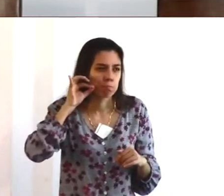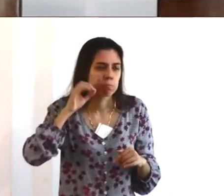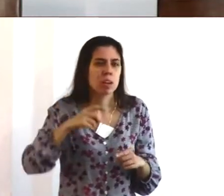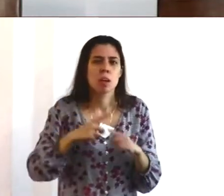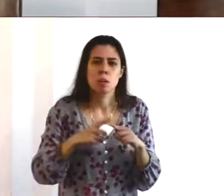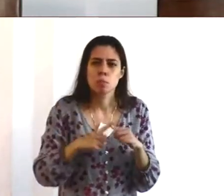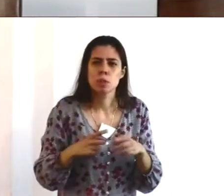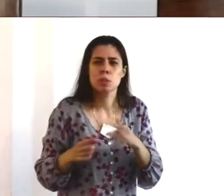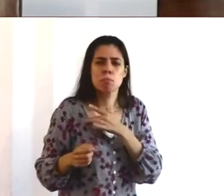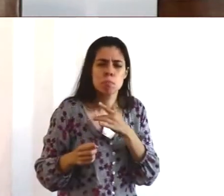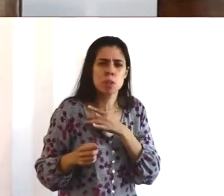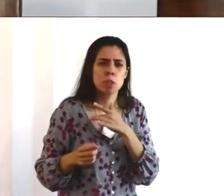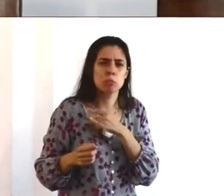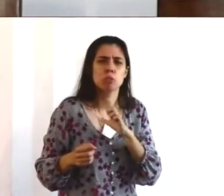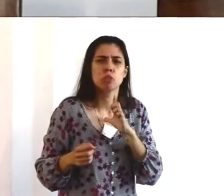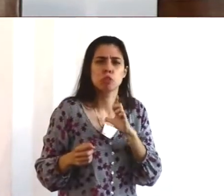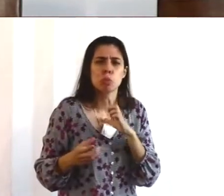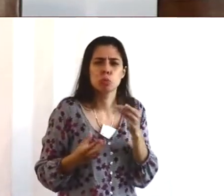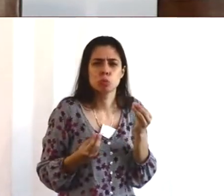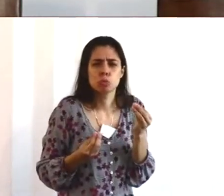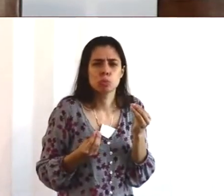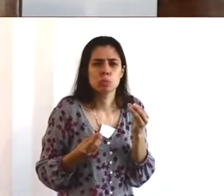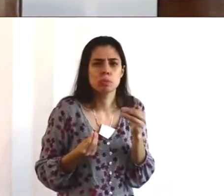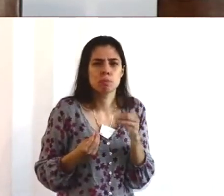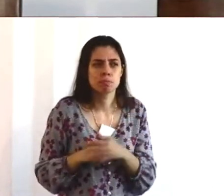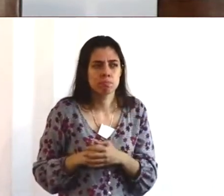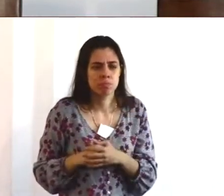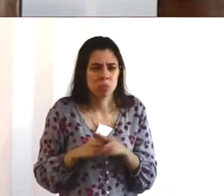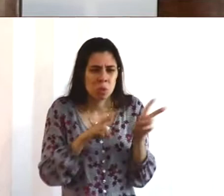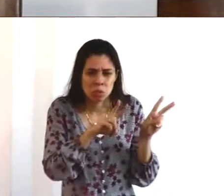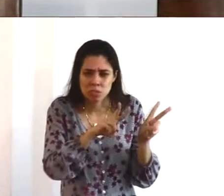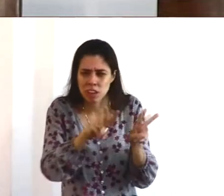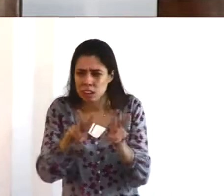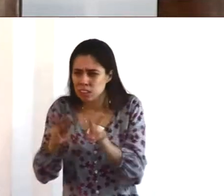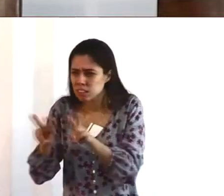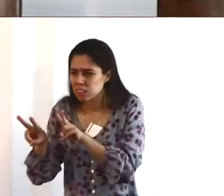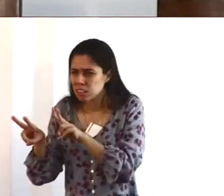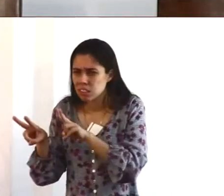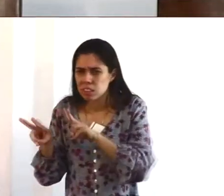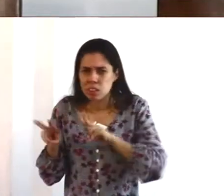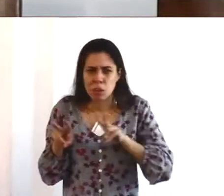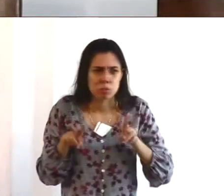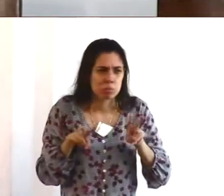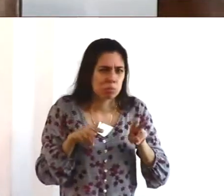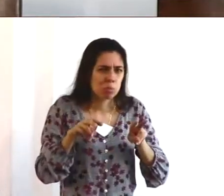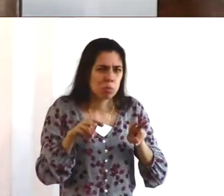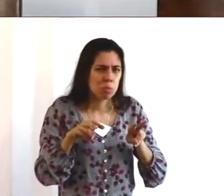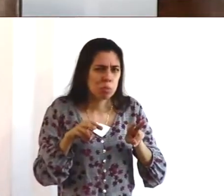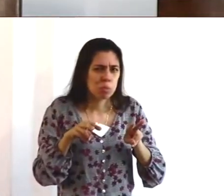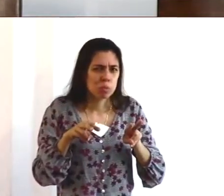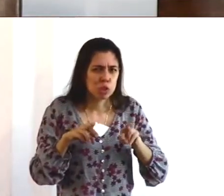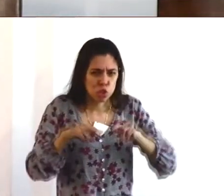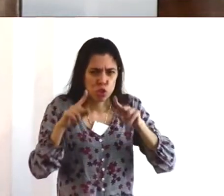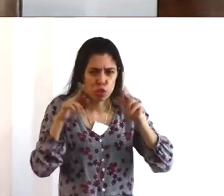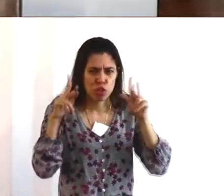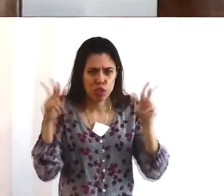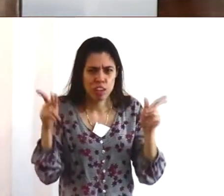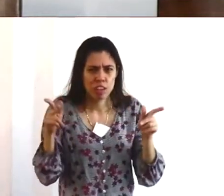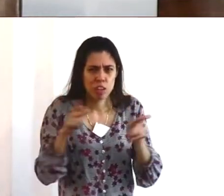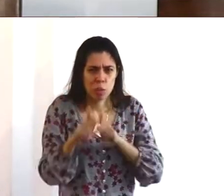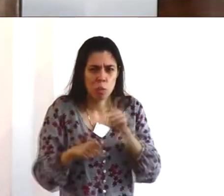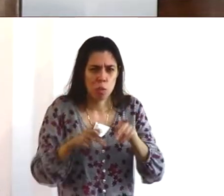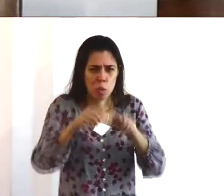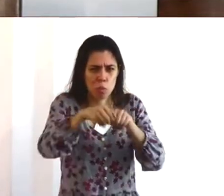estava no coração deles, quando olhavam para o exército de Judá e olhavam para os exércitos que estavam